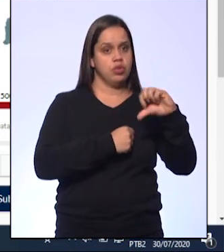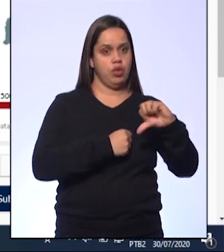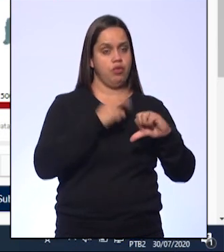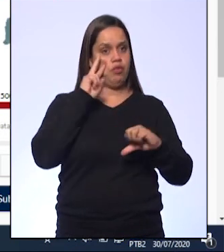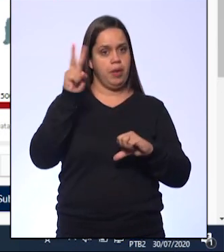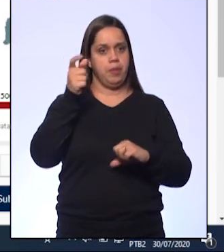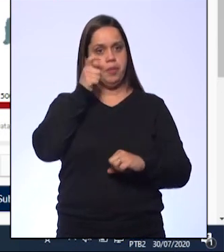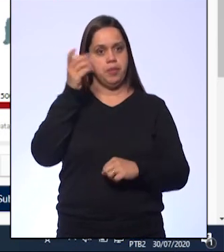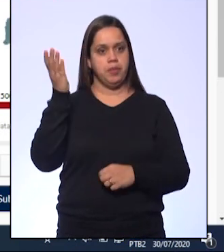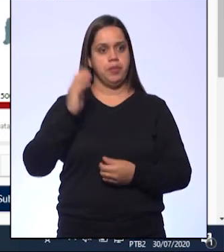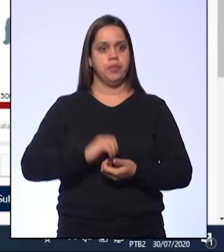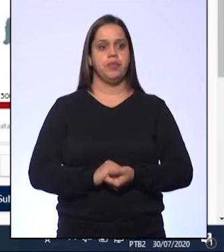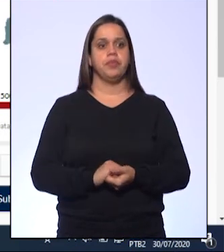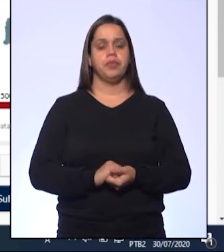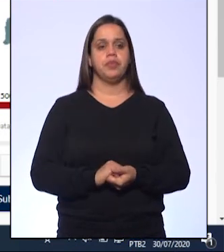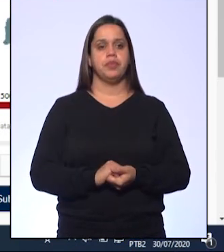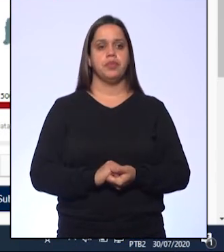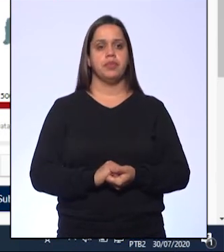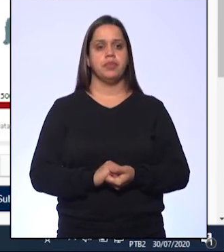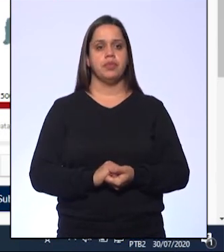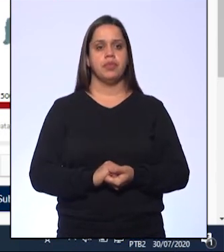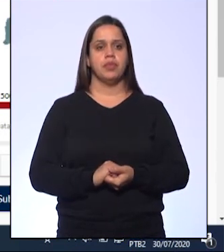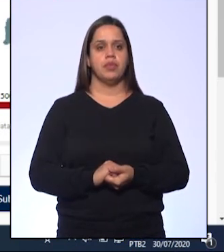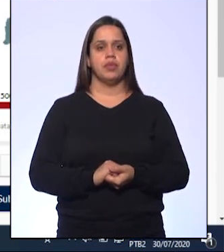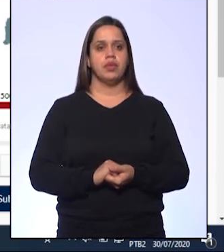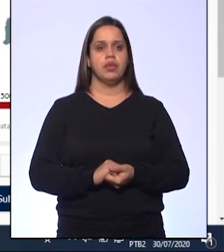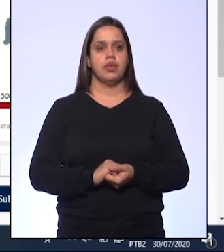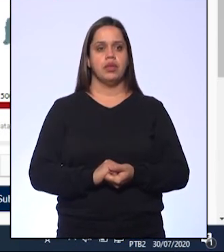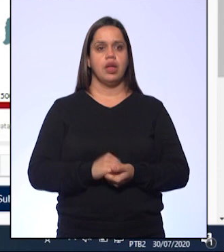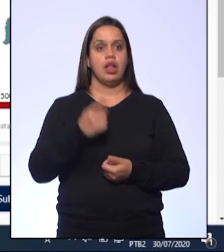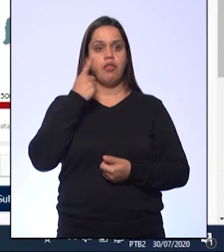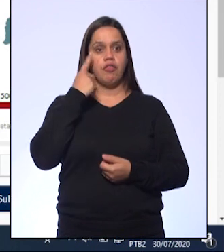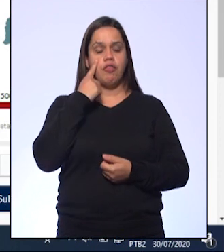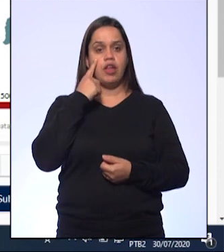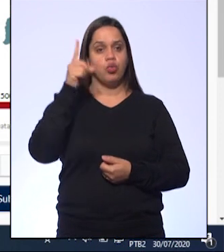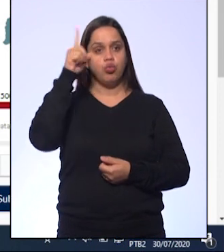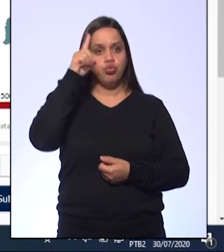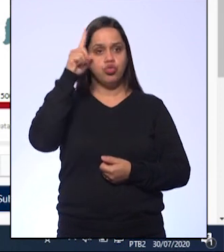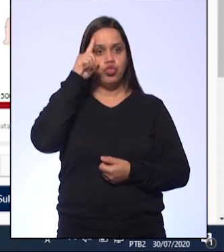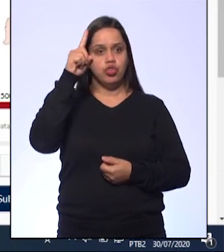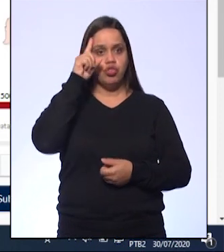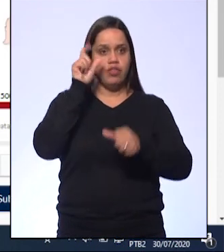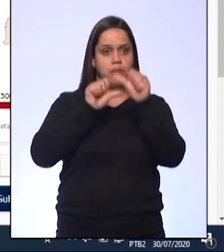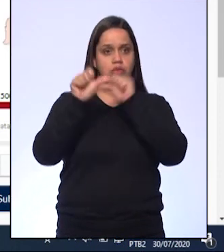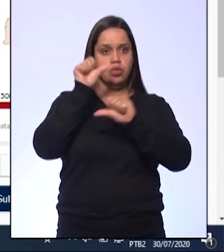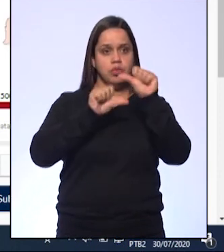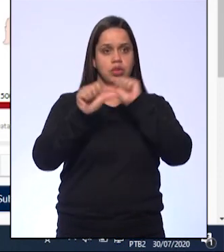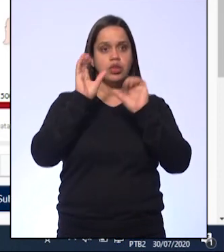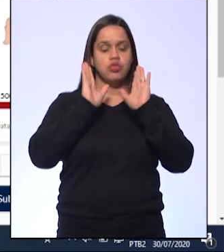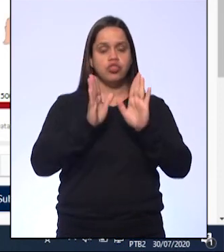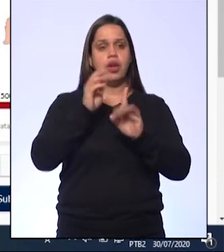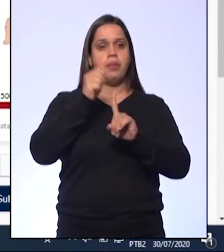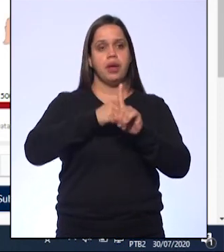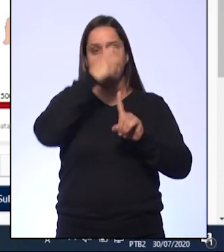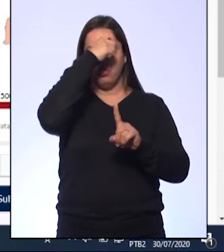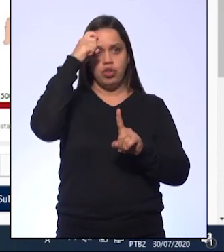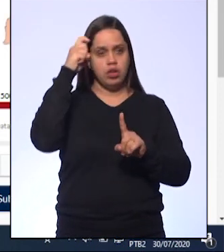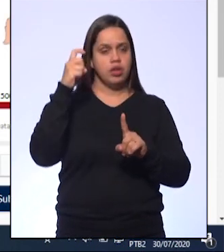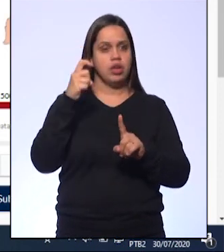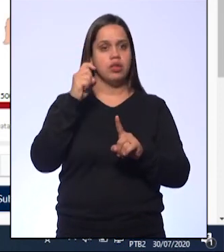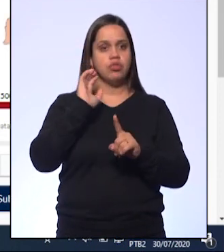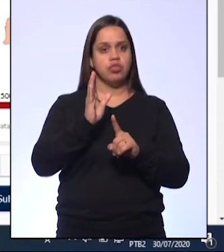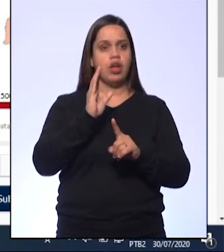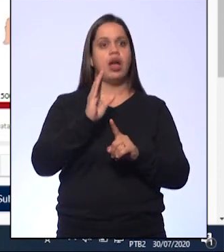observem. Olha só, conforme ele vai passando os dias lá em cima, já estamos em janeiro de 2020. Agora passamos